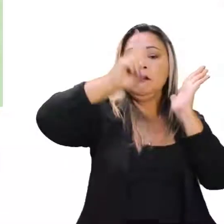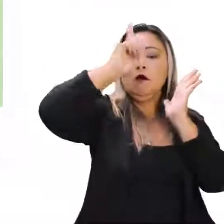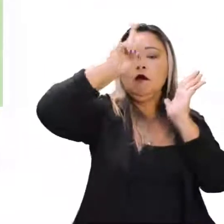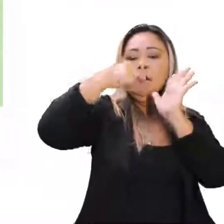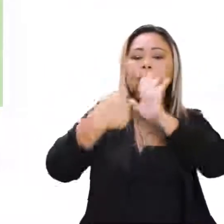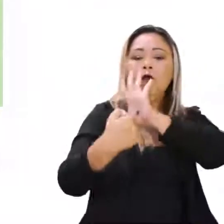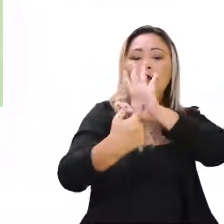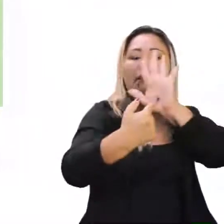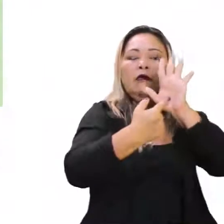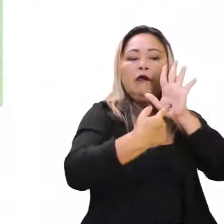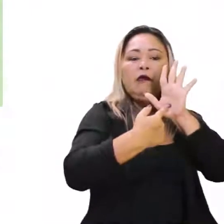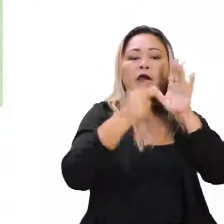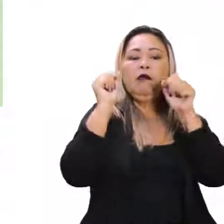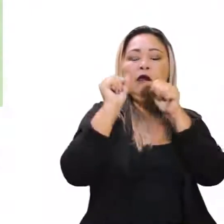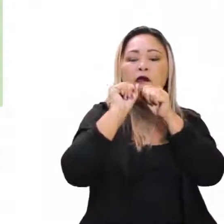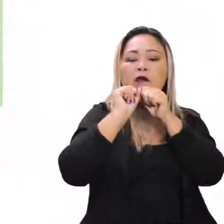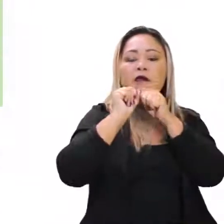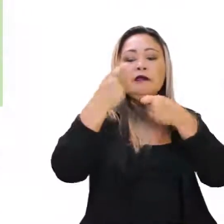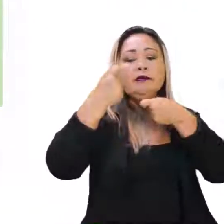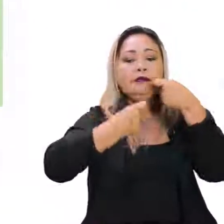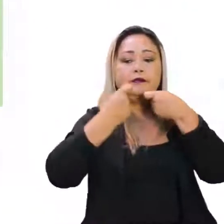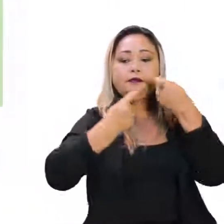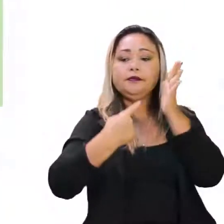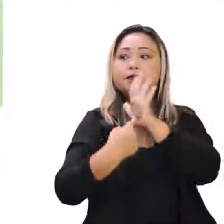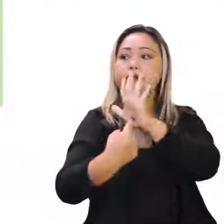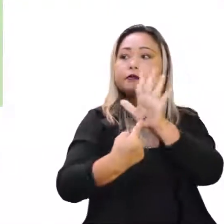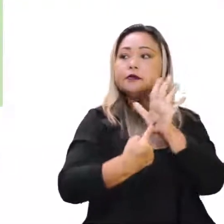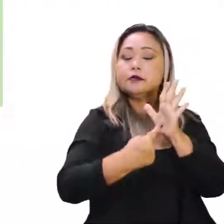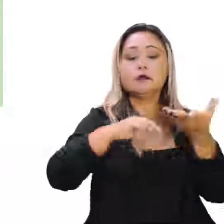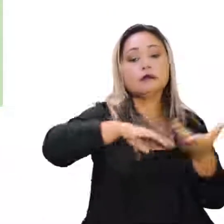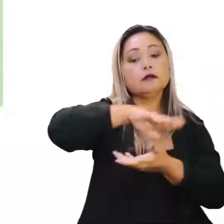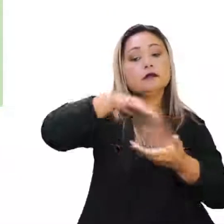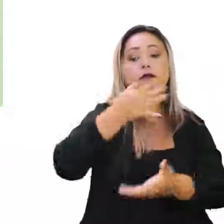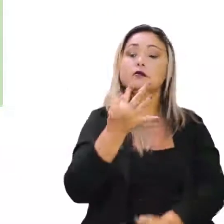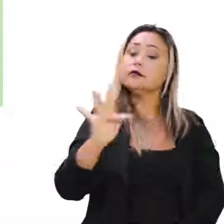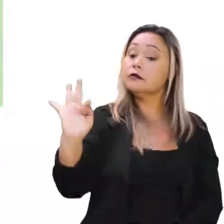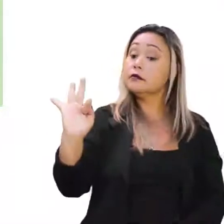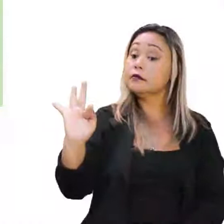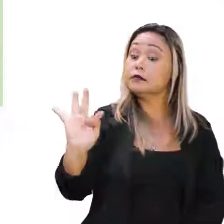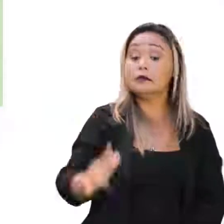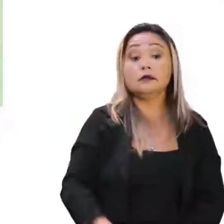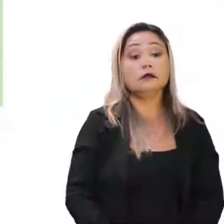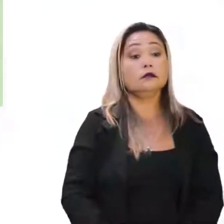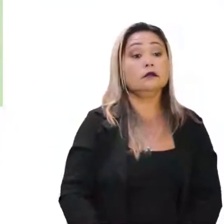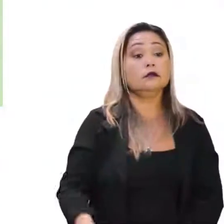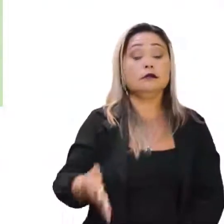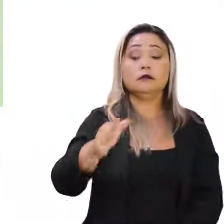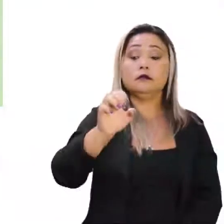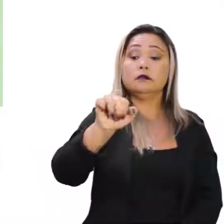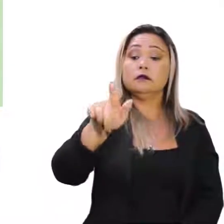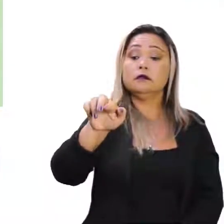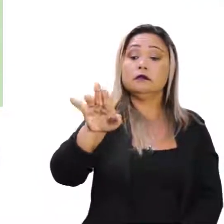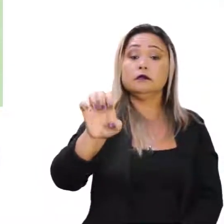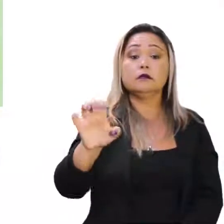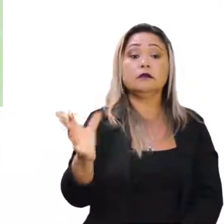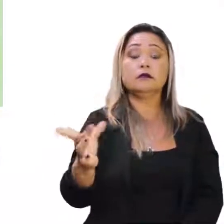aí fatos da guerra, né, lá da Revolução Francesa, de Eugène Delacroix,